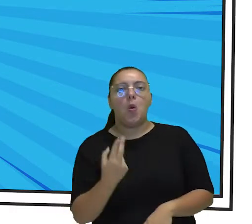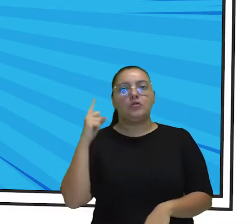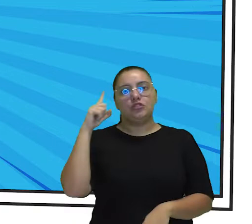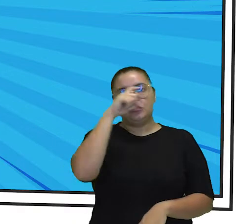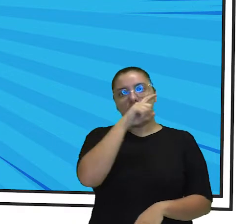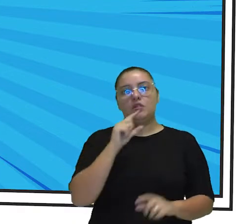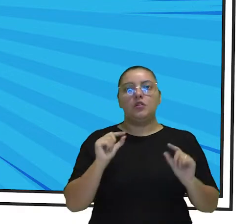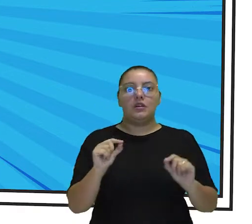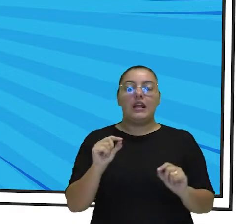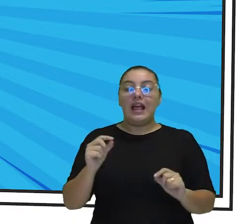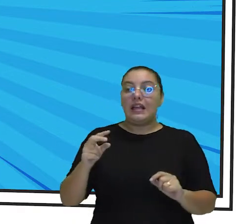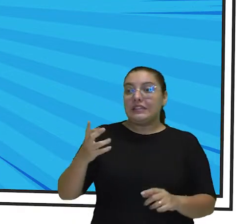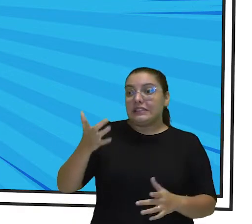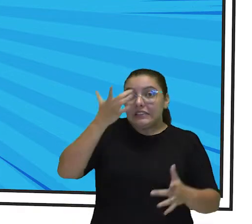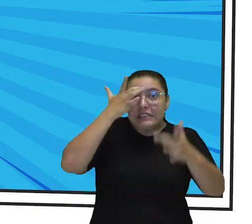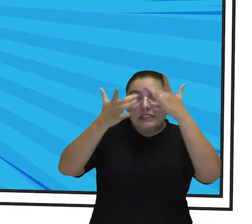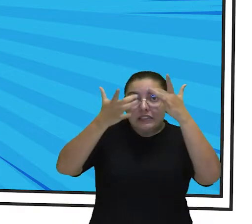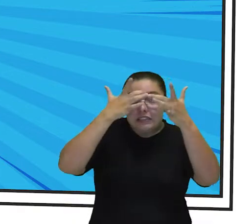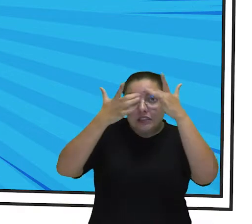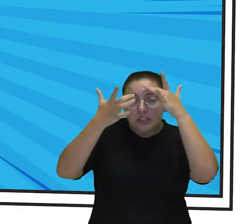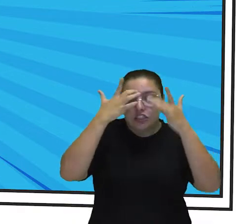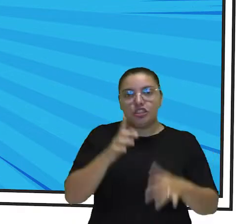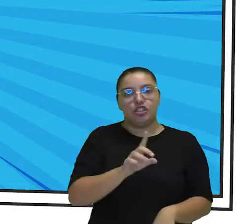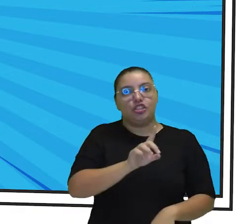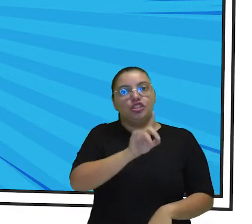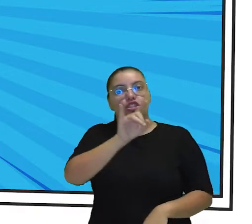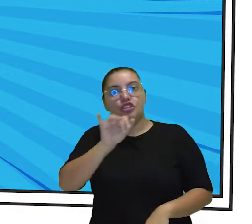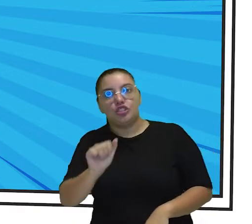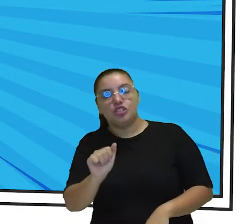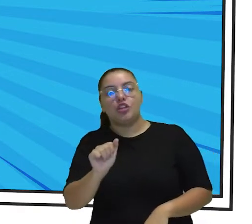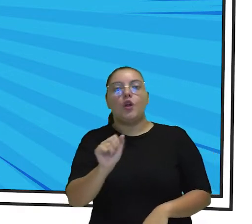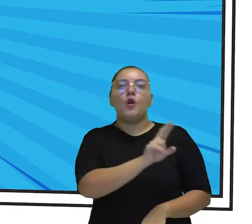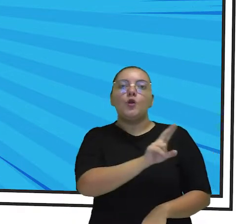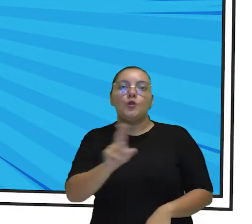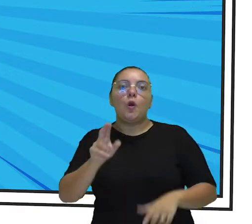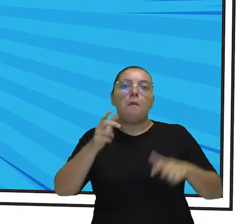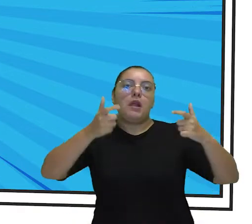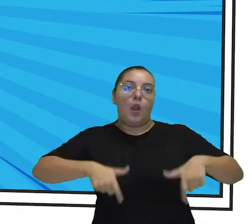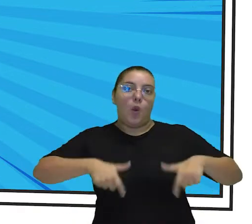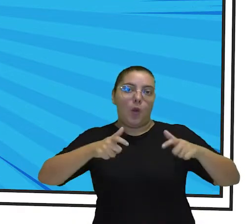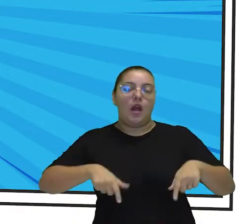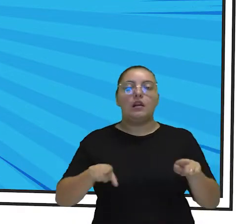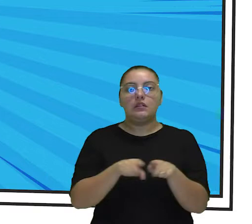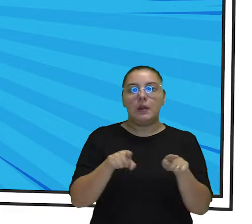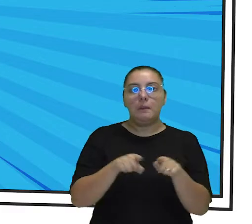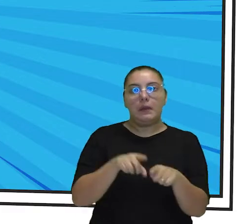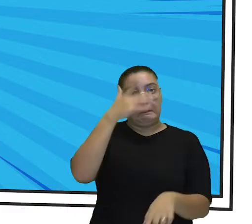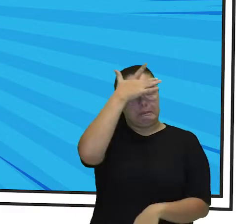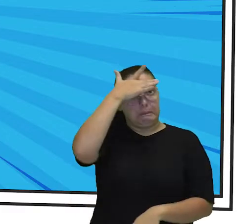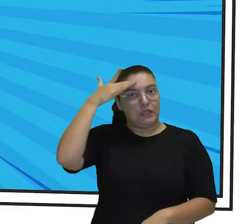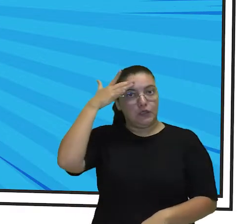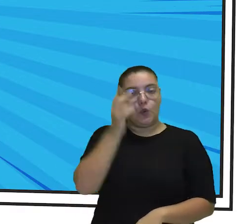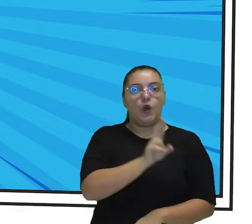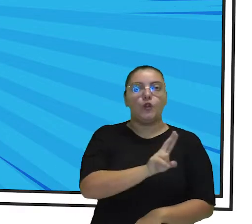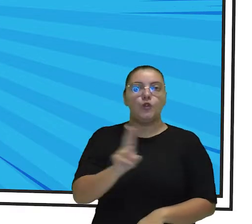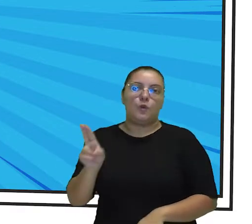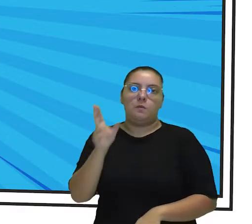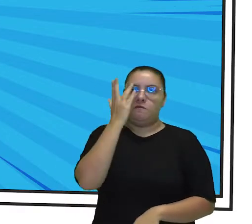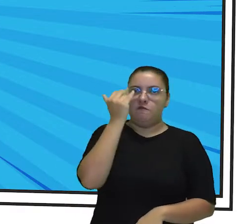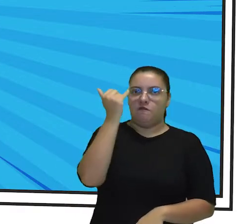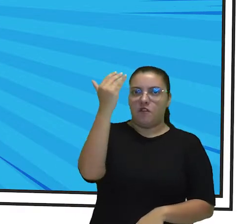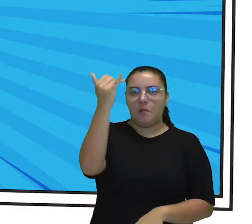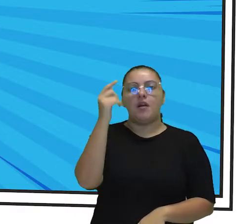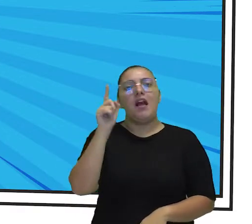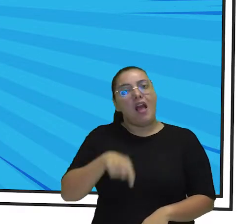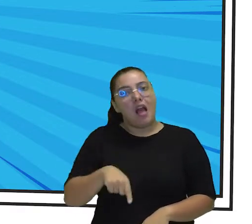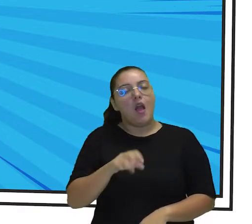é memorizar as datas, os nomes de lugares e os nomes de pessoas. Fazer isso é uma